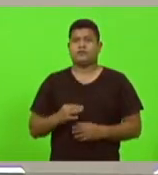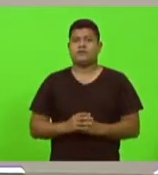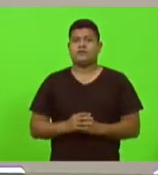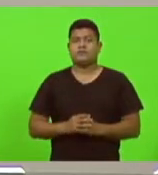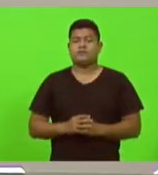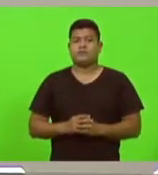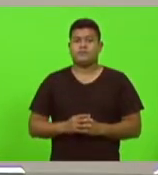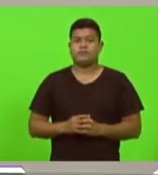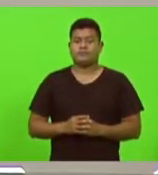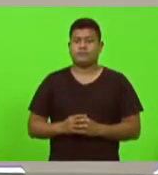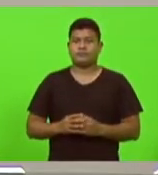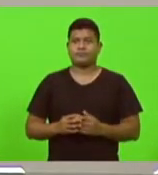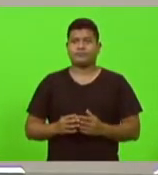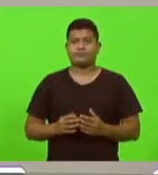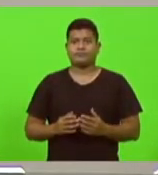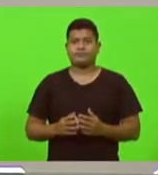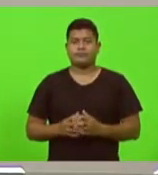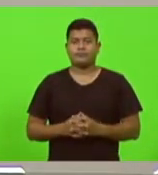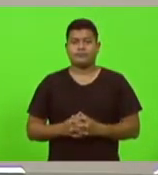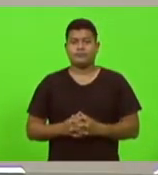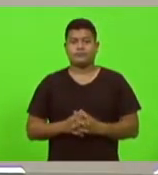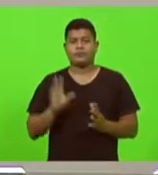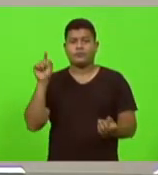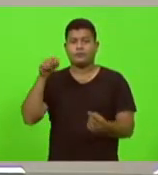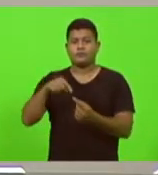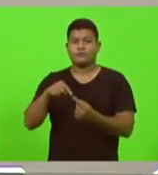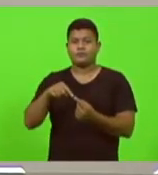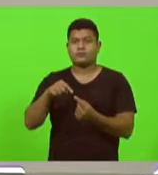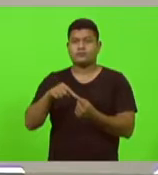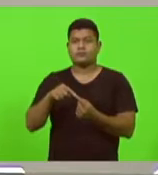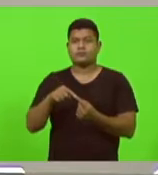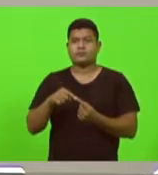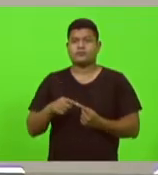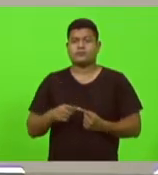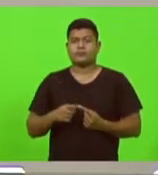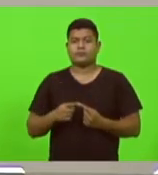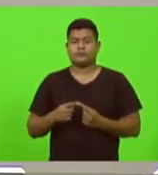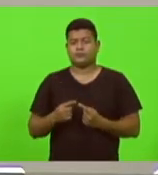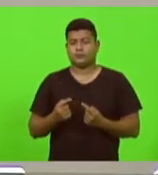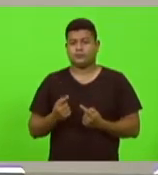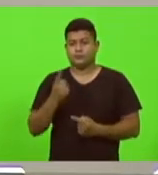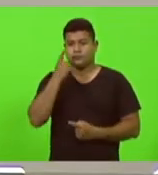de interesse particular.